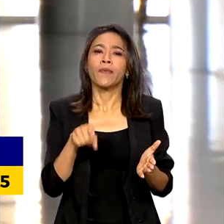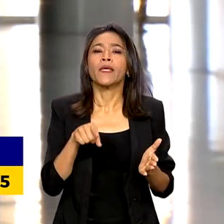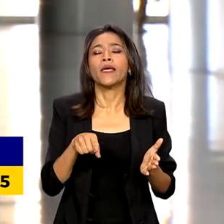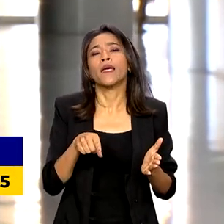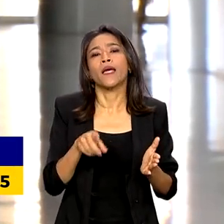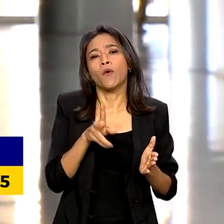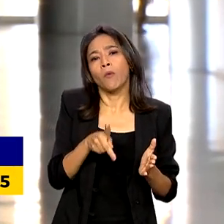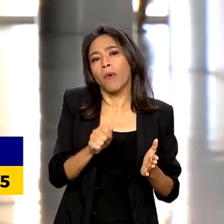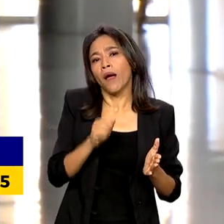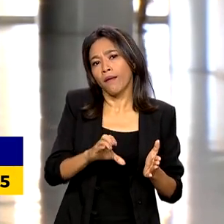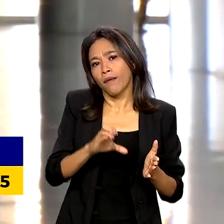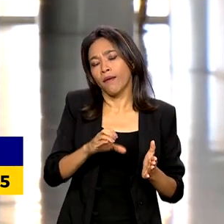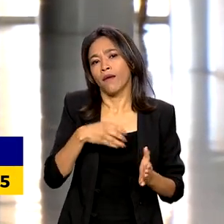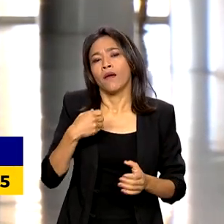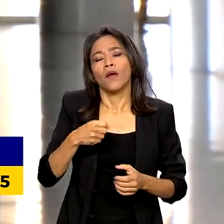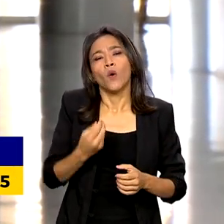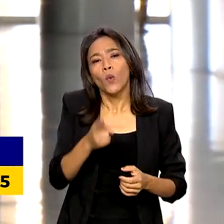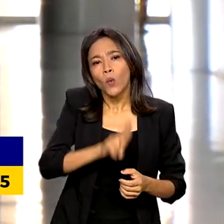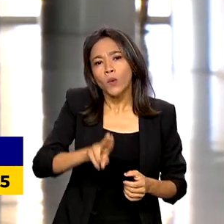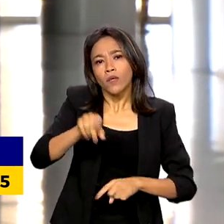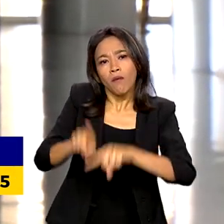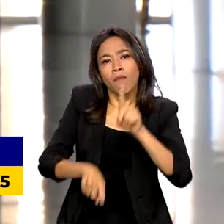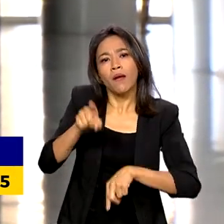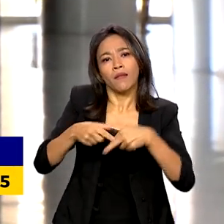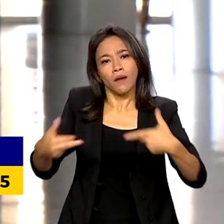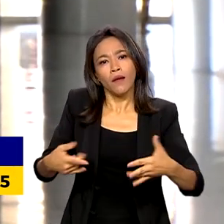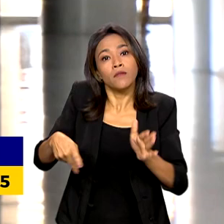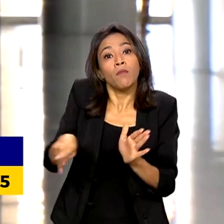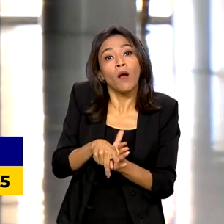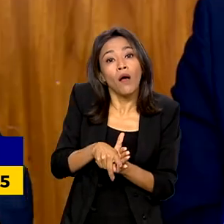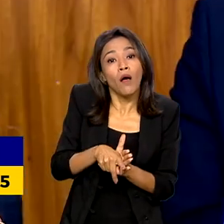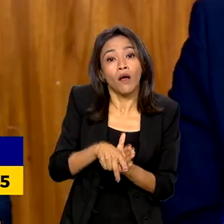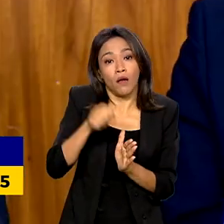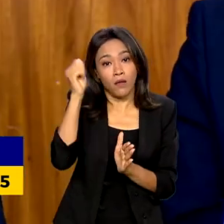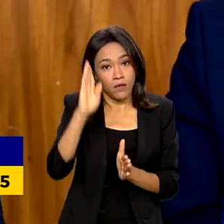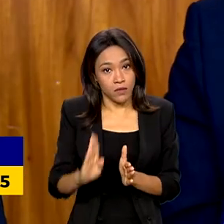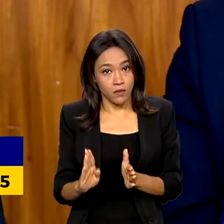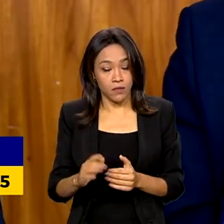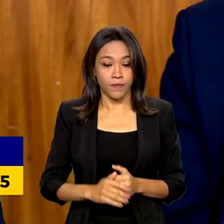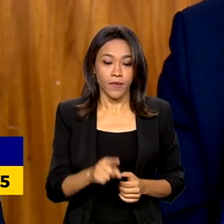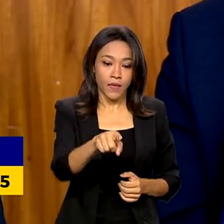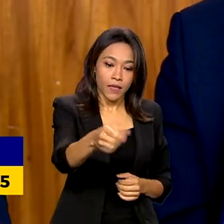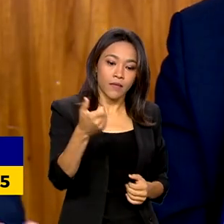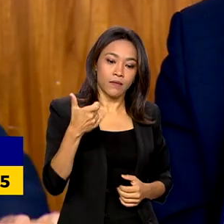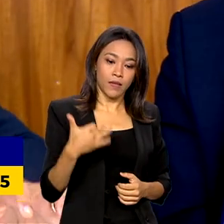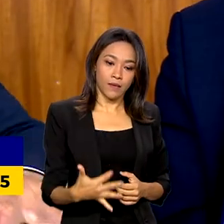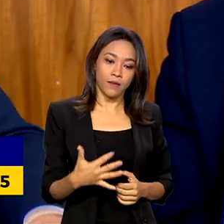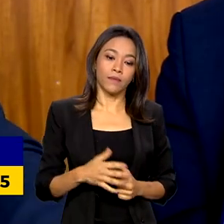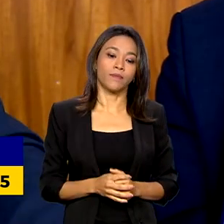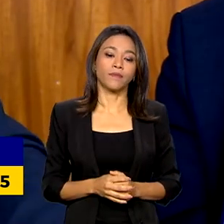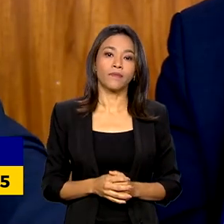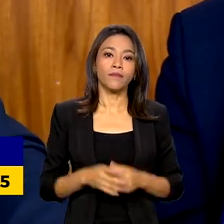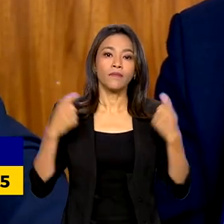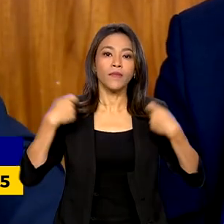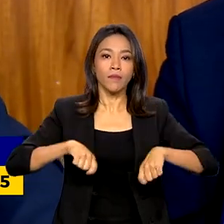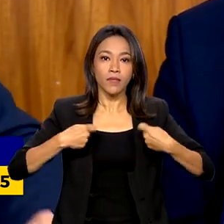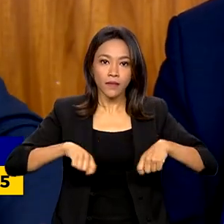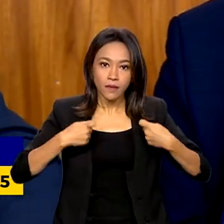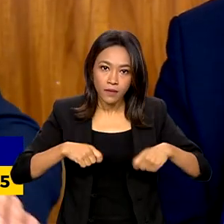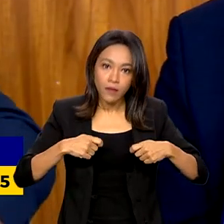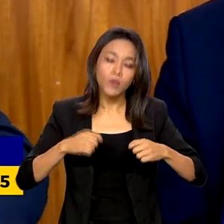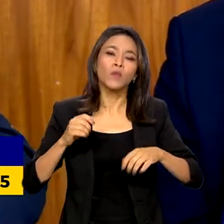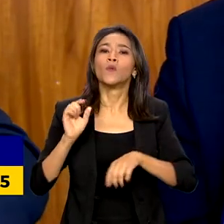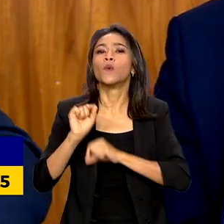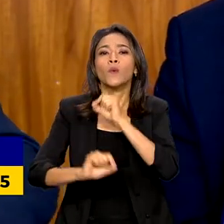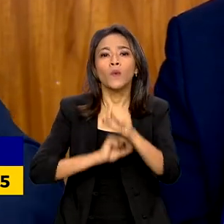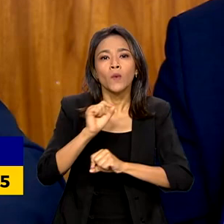utilizem insumos e equipamentos produzidos no Brasil. Precisamos customizar a